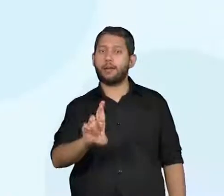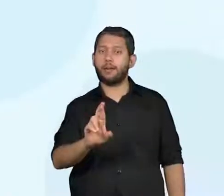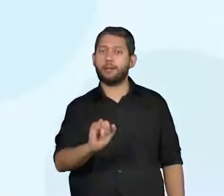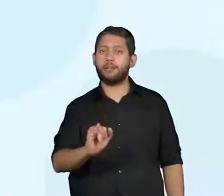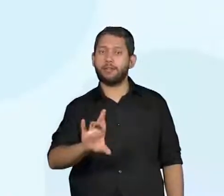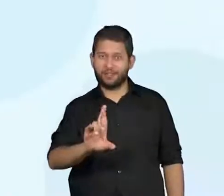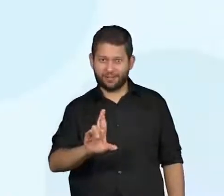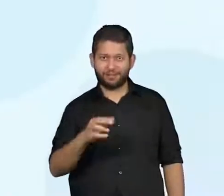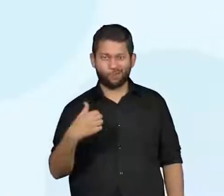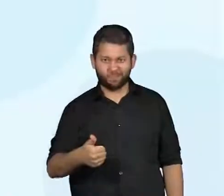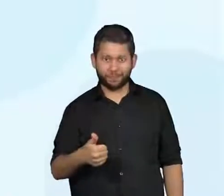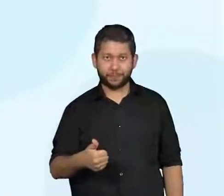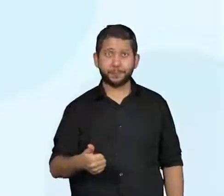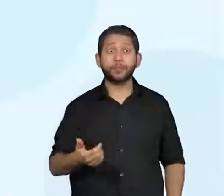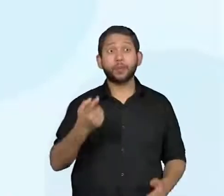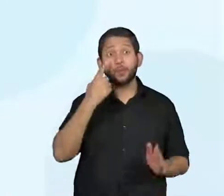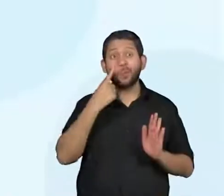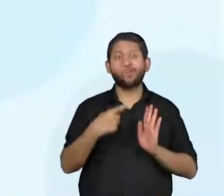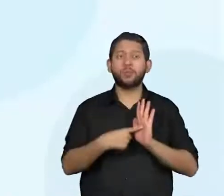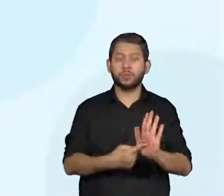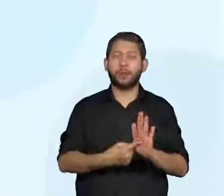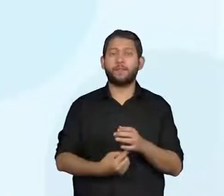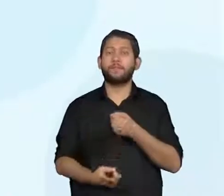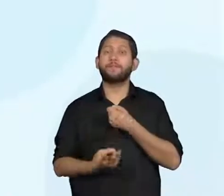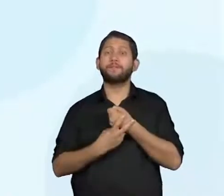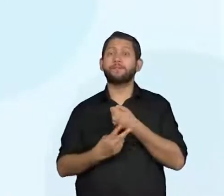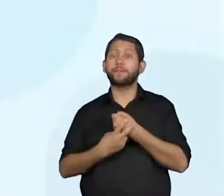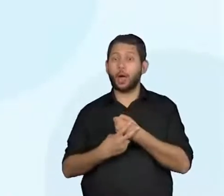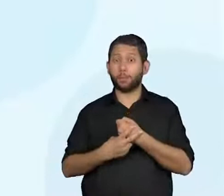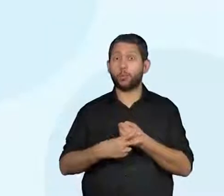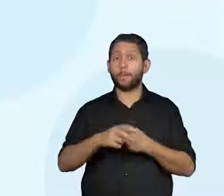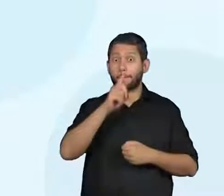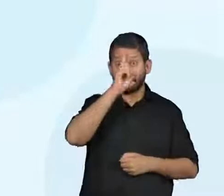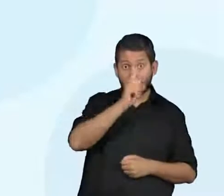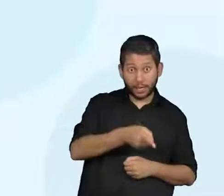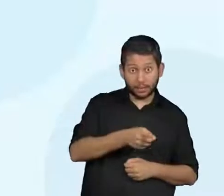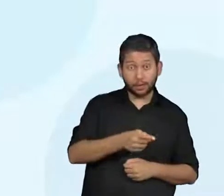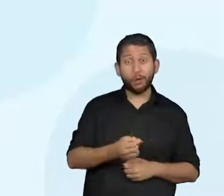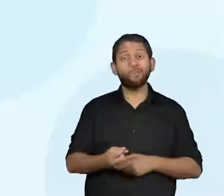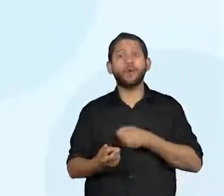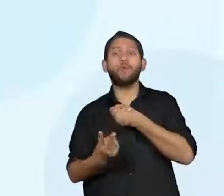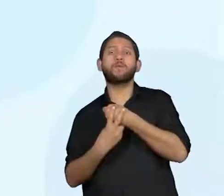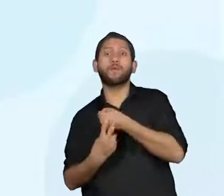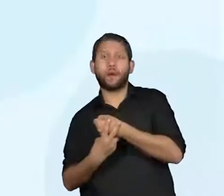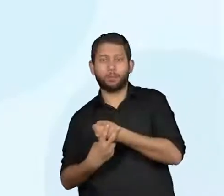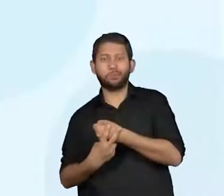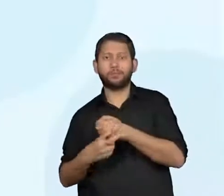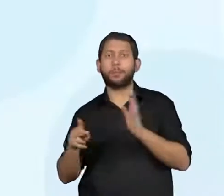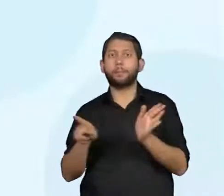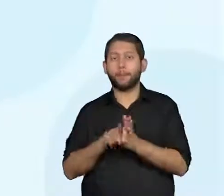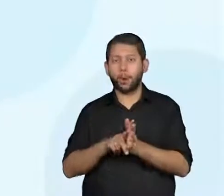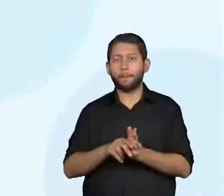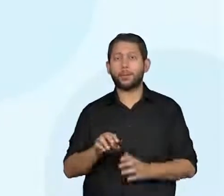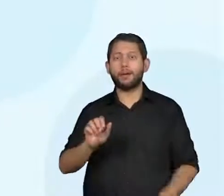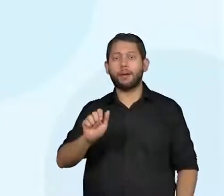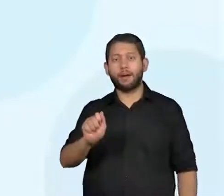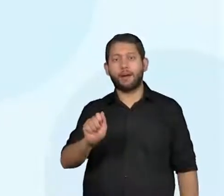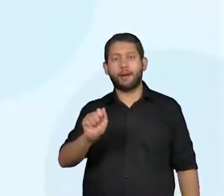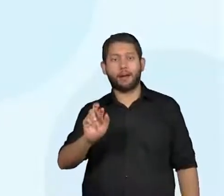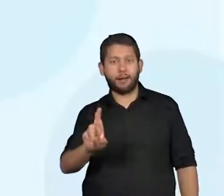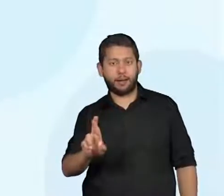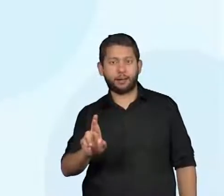objetivos de reconhecer verbos no imperativo ou no infinitivo, ler e compreender texto do gênero